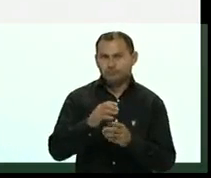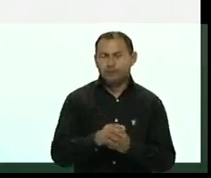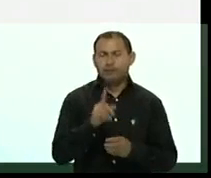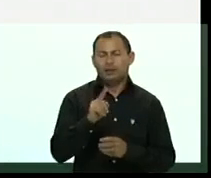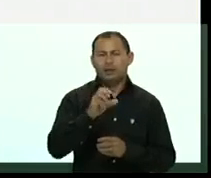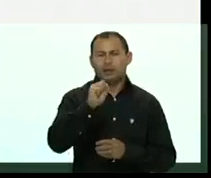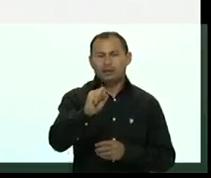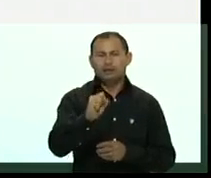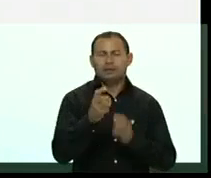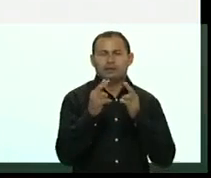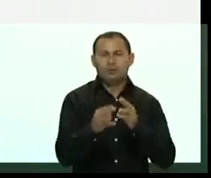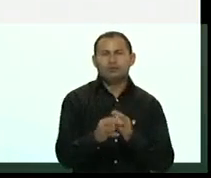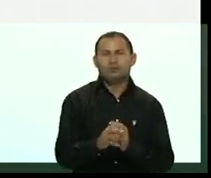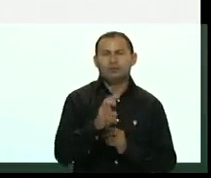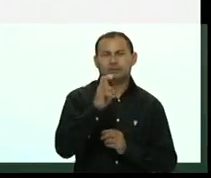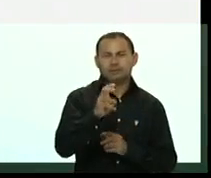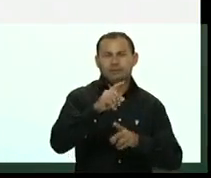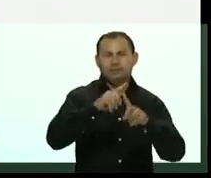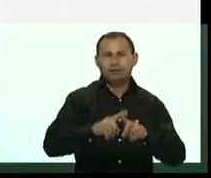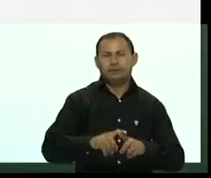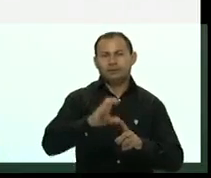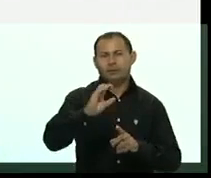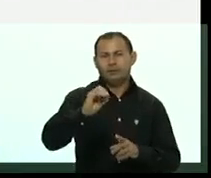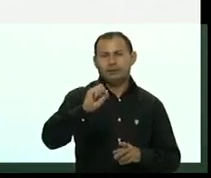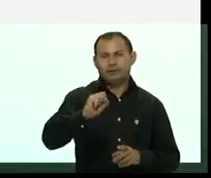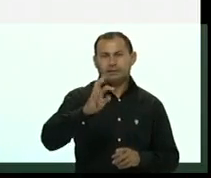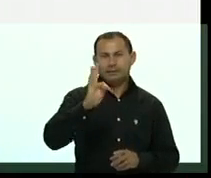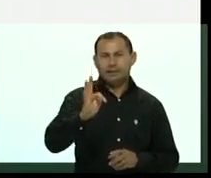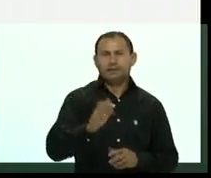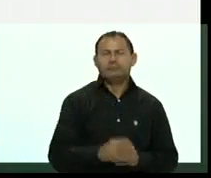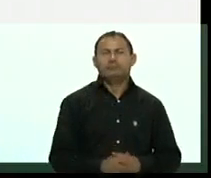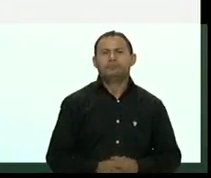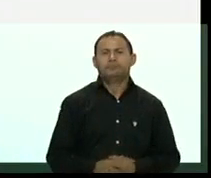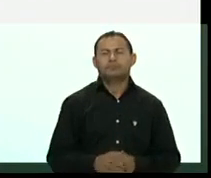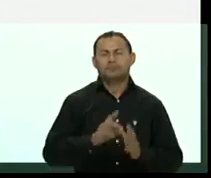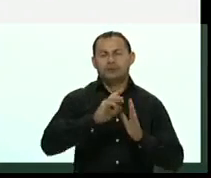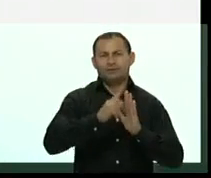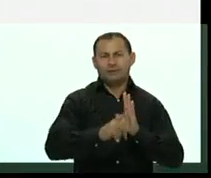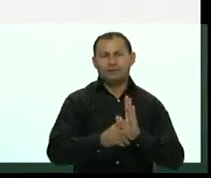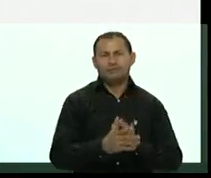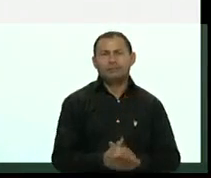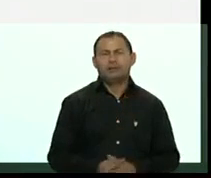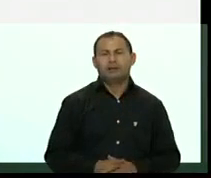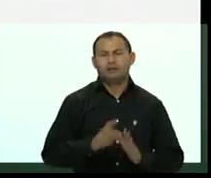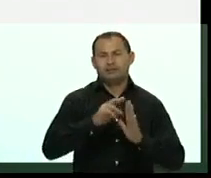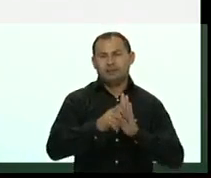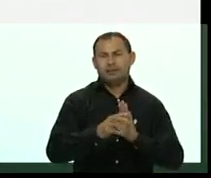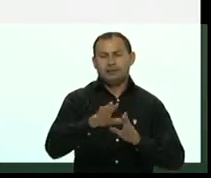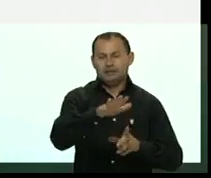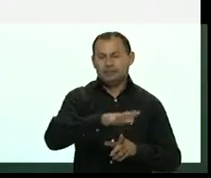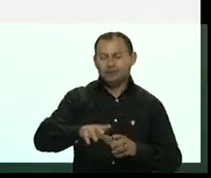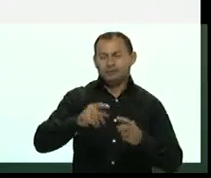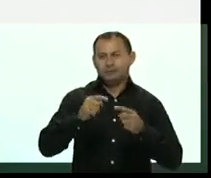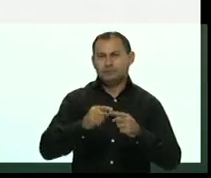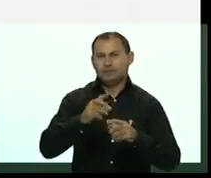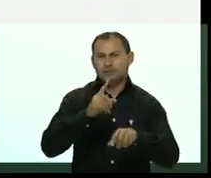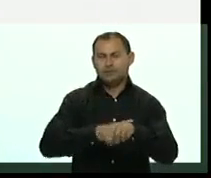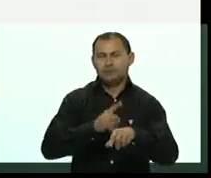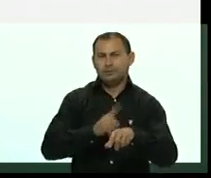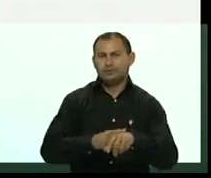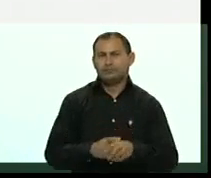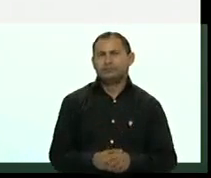que S é igual a 5 vezes o cosseno de t. A derivada, que é a derivada do espaço em relação ao